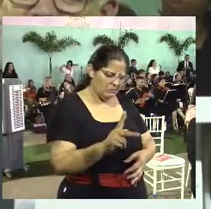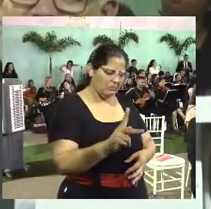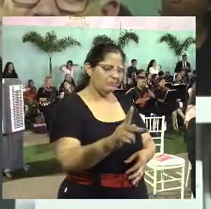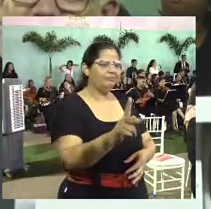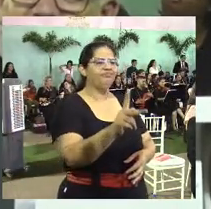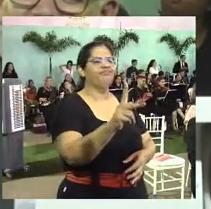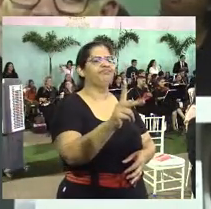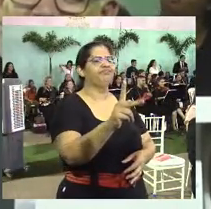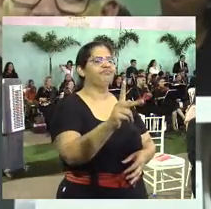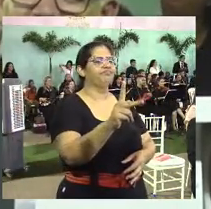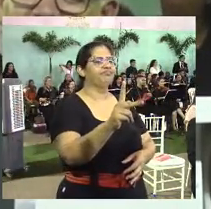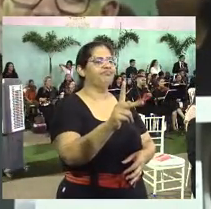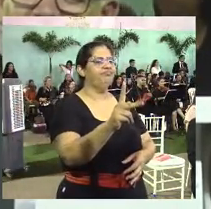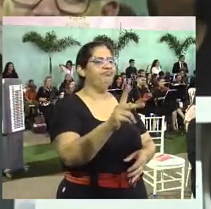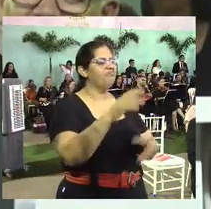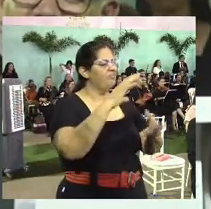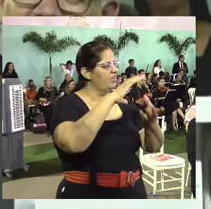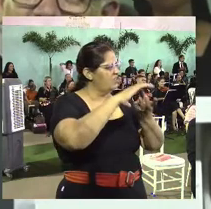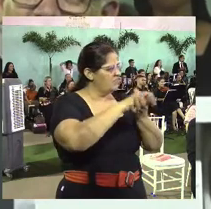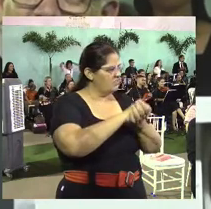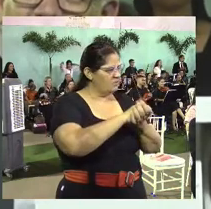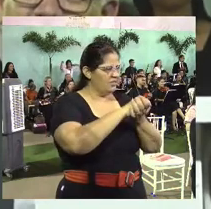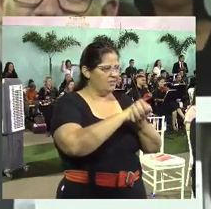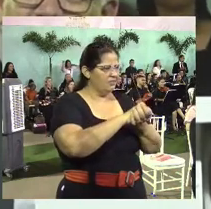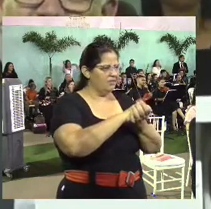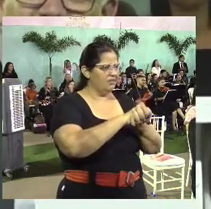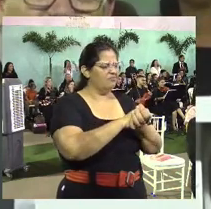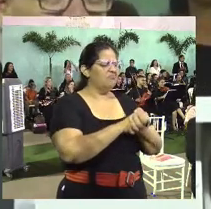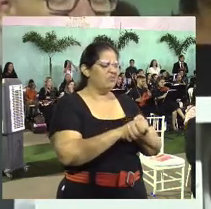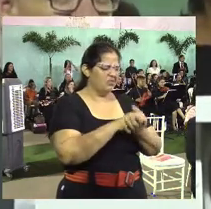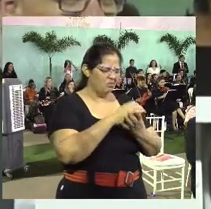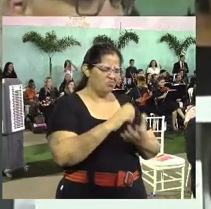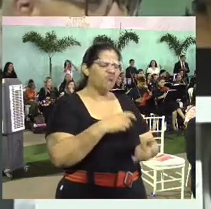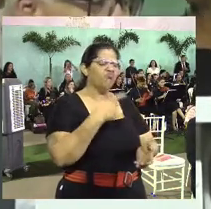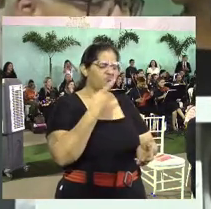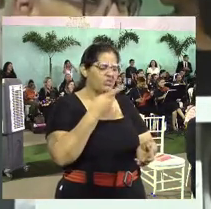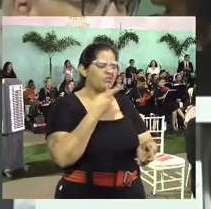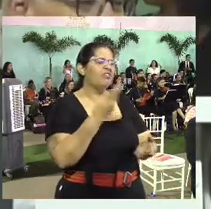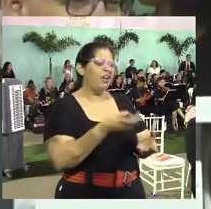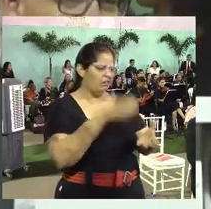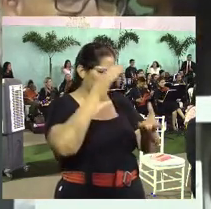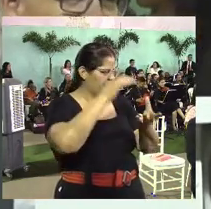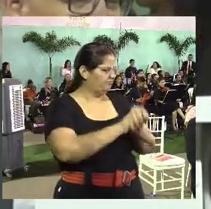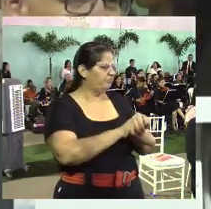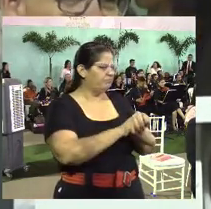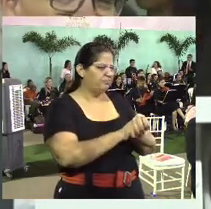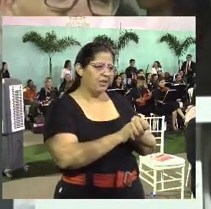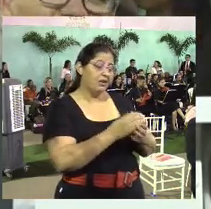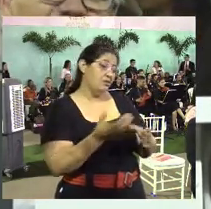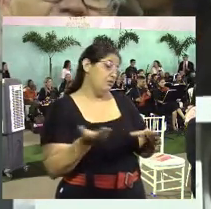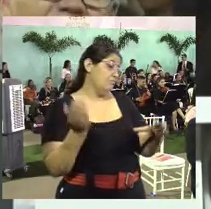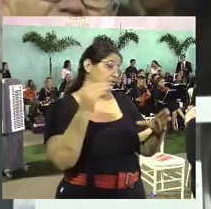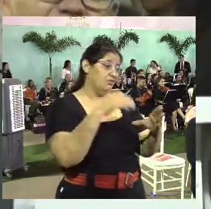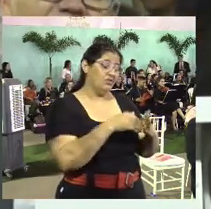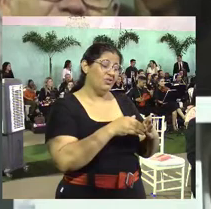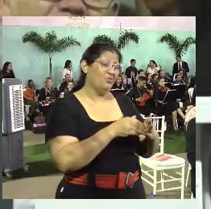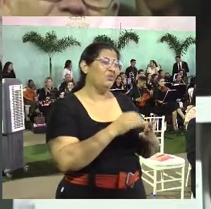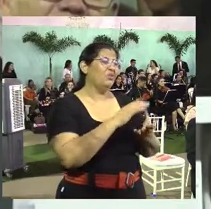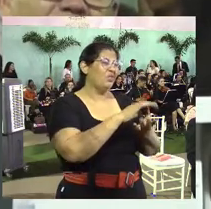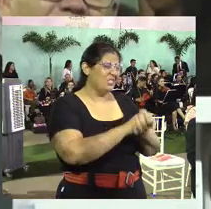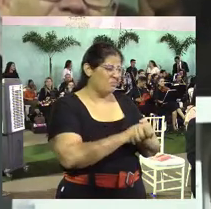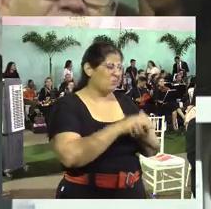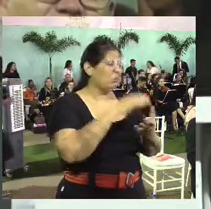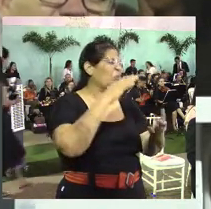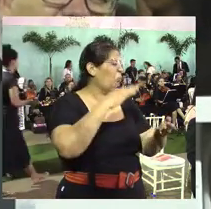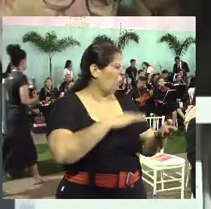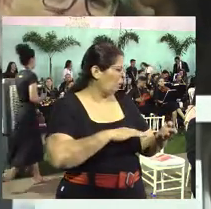você que está aqui com seu casamento eu bato muito nessa tecla sabe pessoas que chegaram aqui com um casamento arruinado